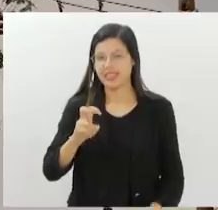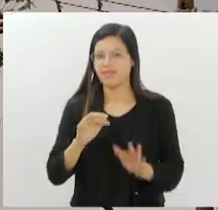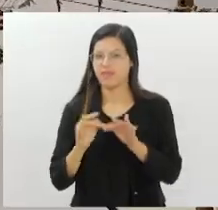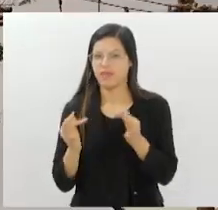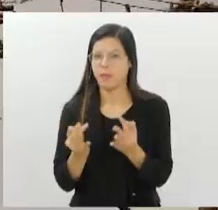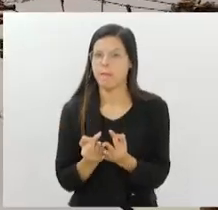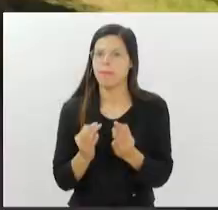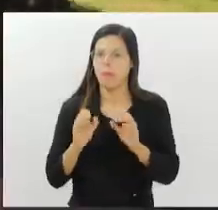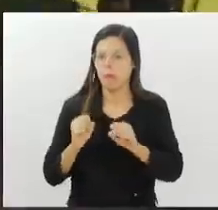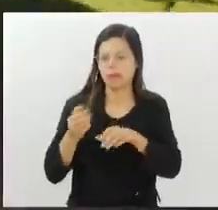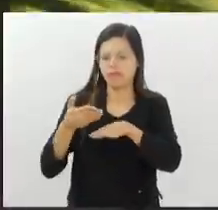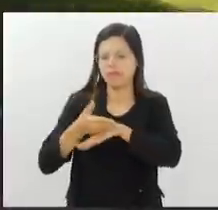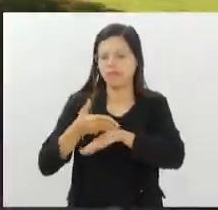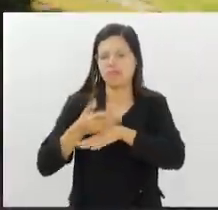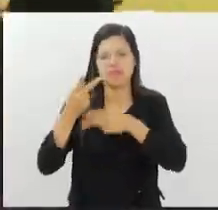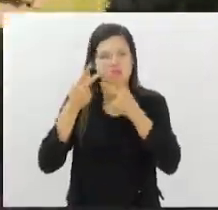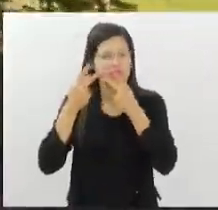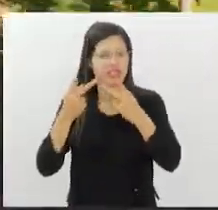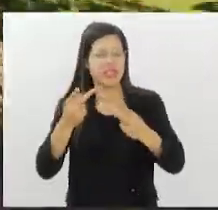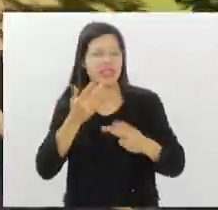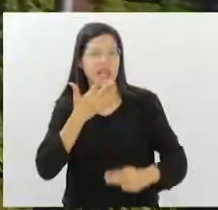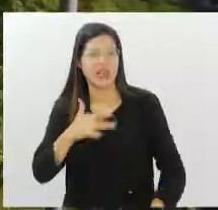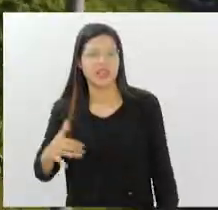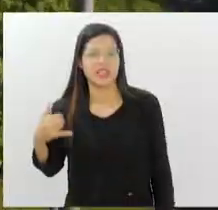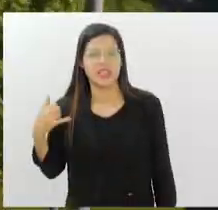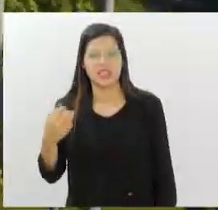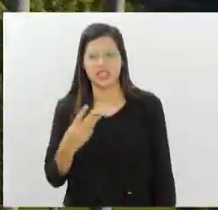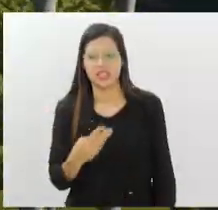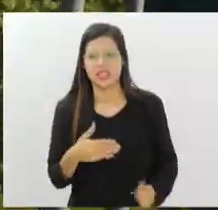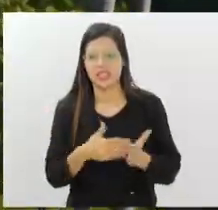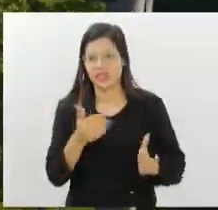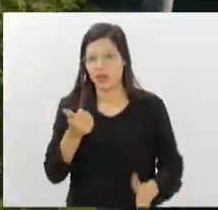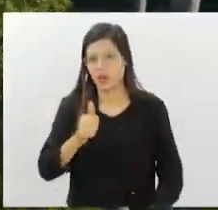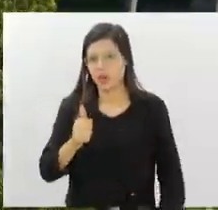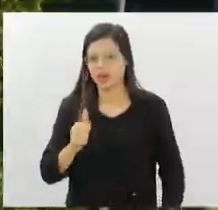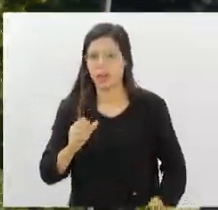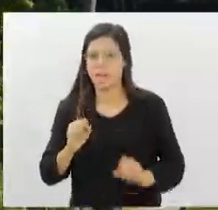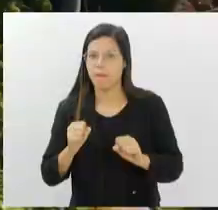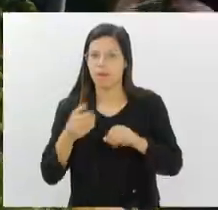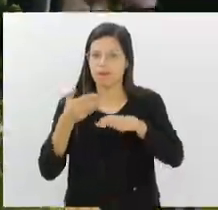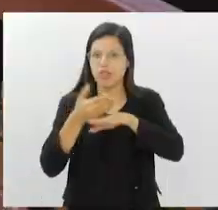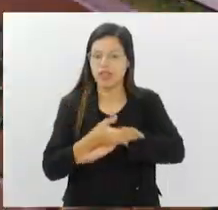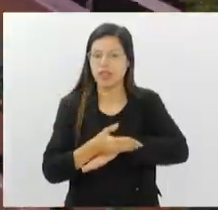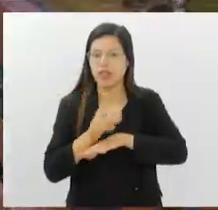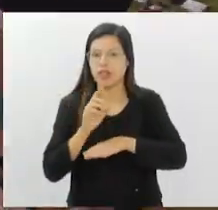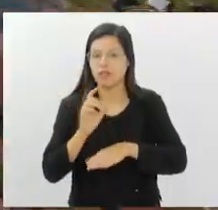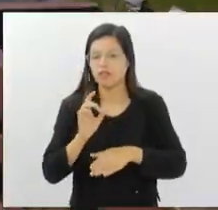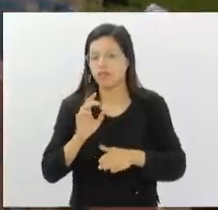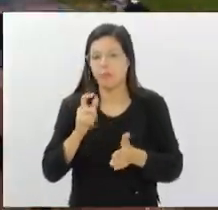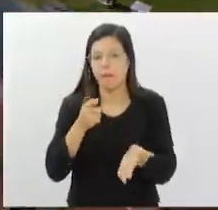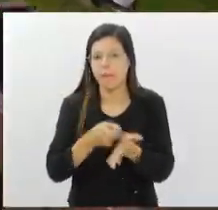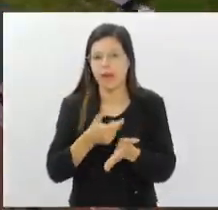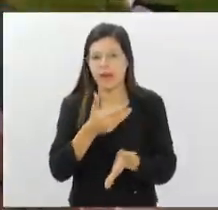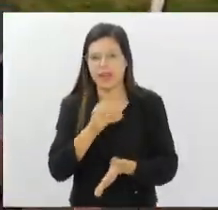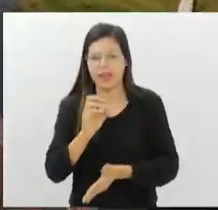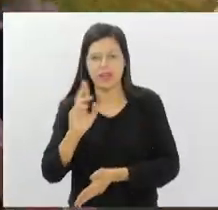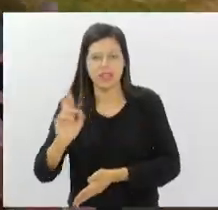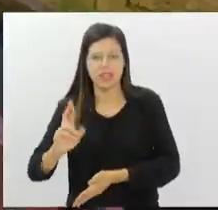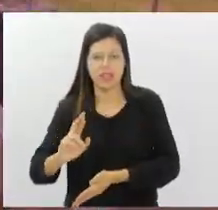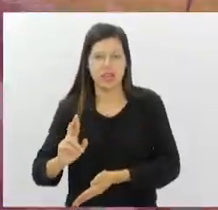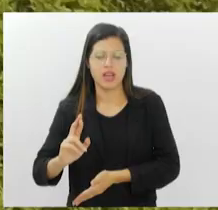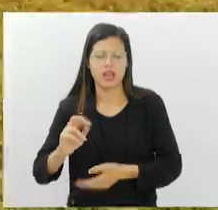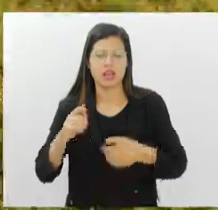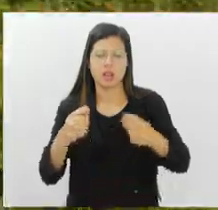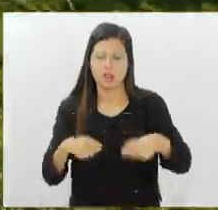opção de lazer. Crianças de 3 a 11 anos de idade podem entrar pagando apenas R$ 10,00, desde que a compra do